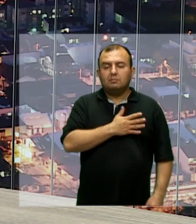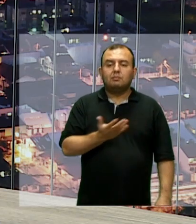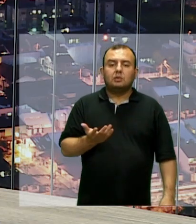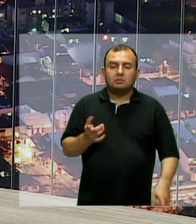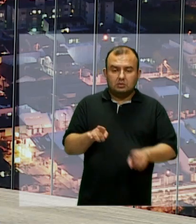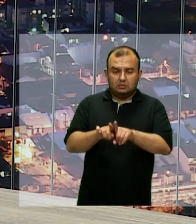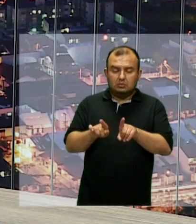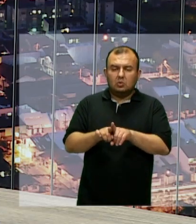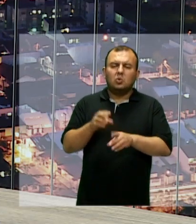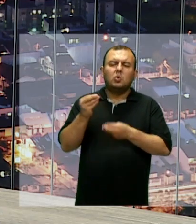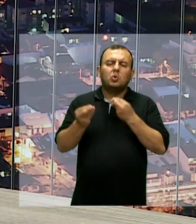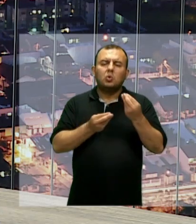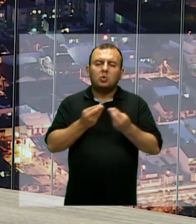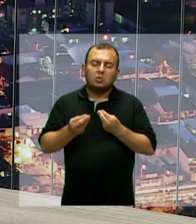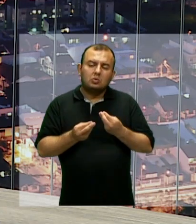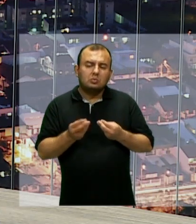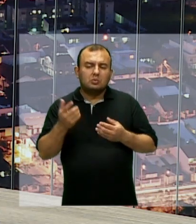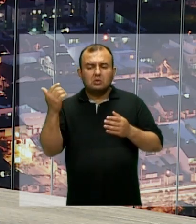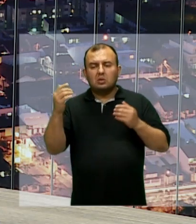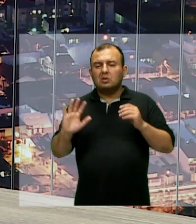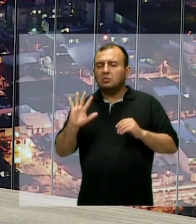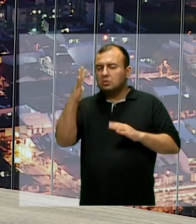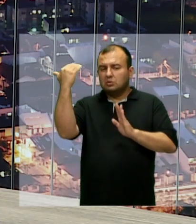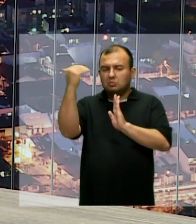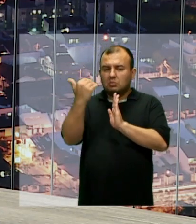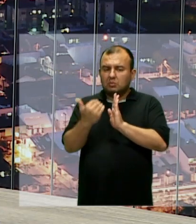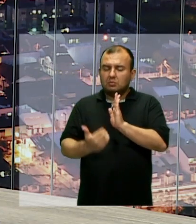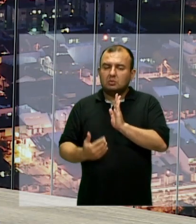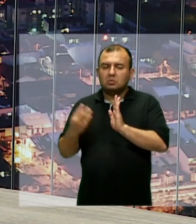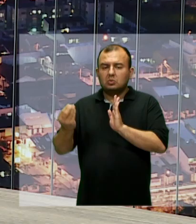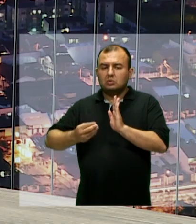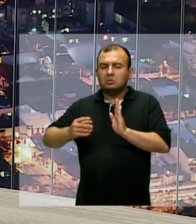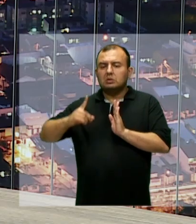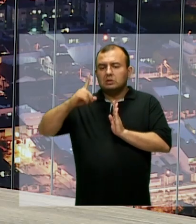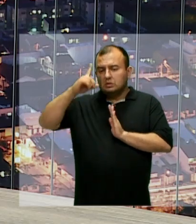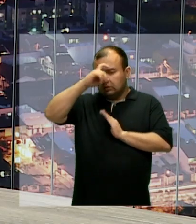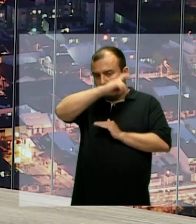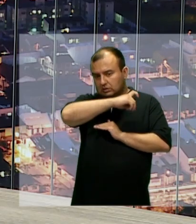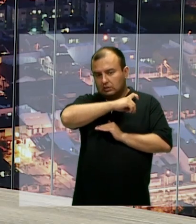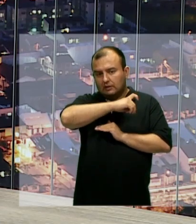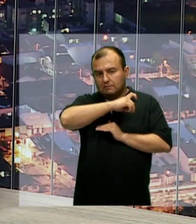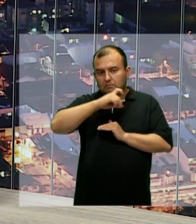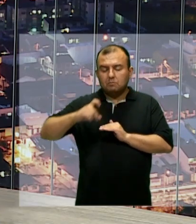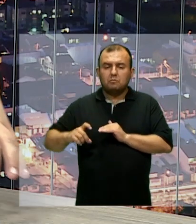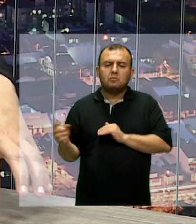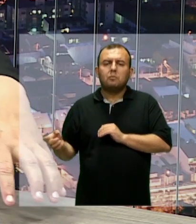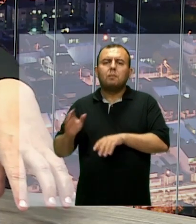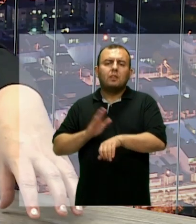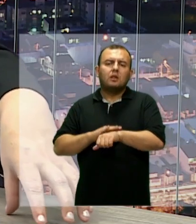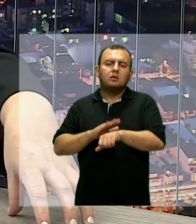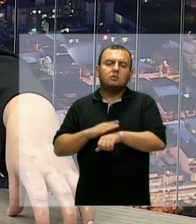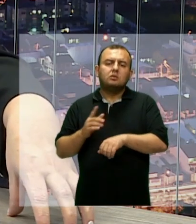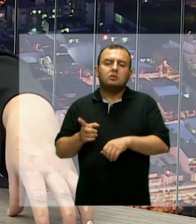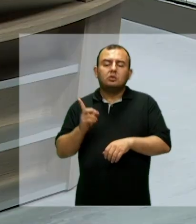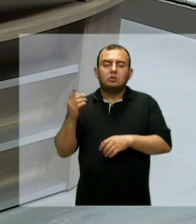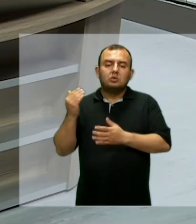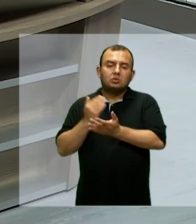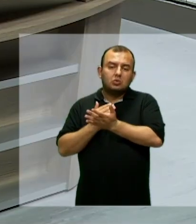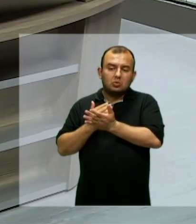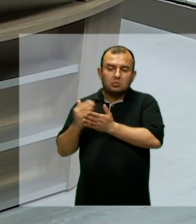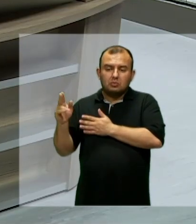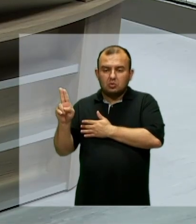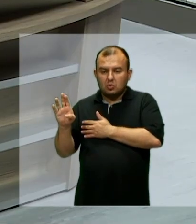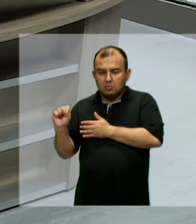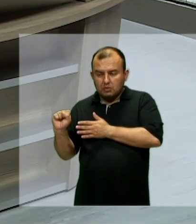mamas. Como é que se dá esse protocolo? É muito difícil? Quanto tempo mais ou menos dá? Lá do posto de